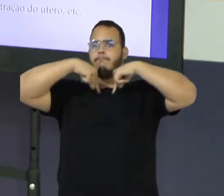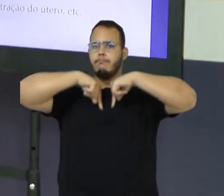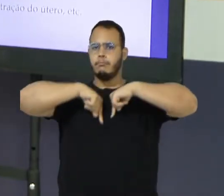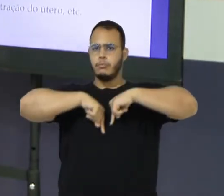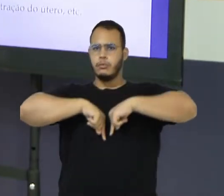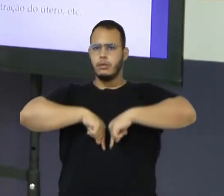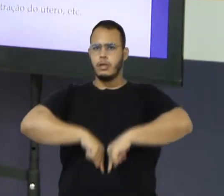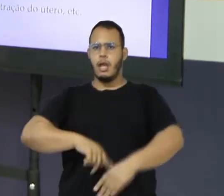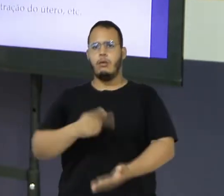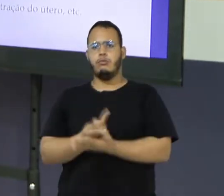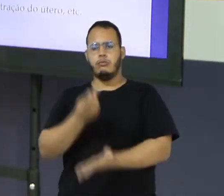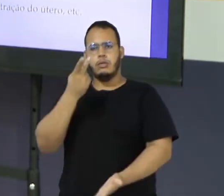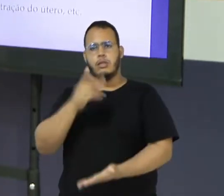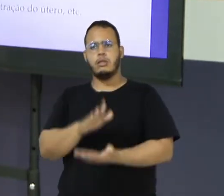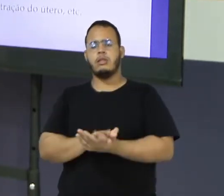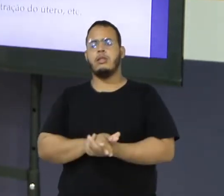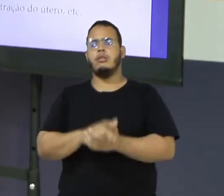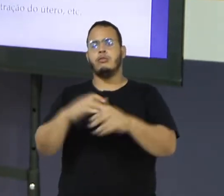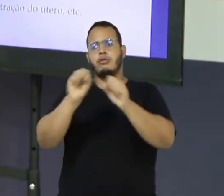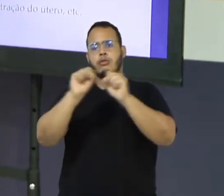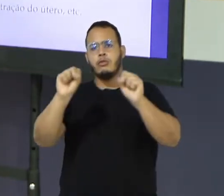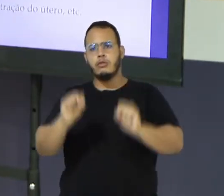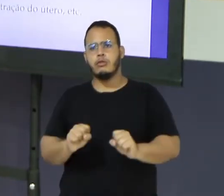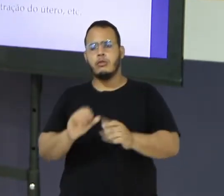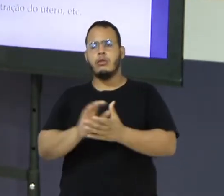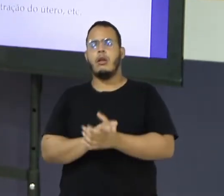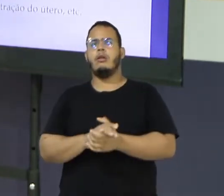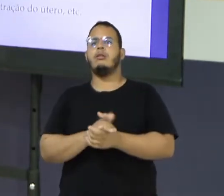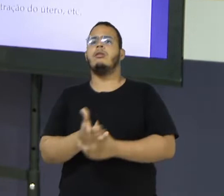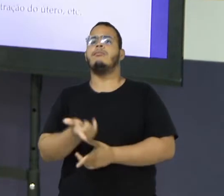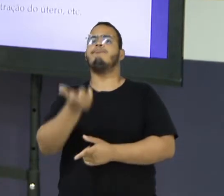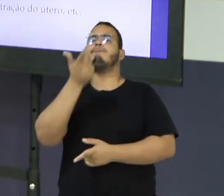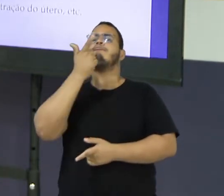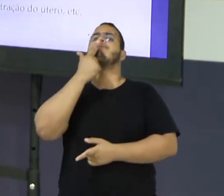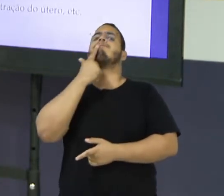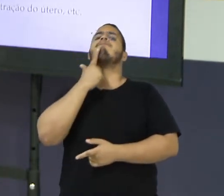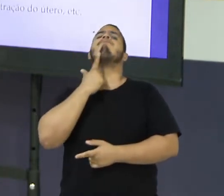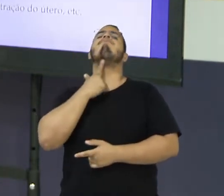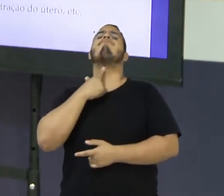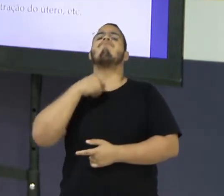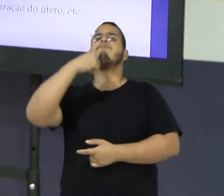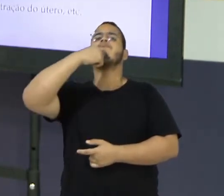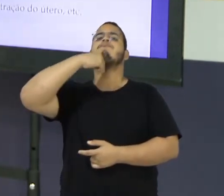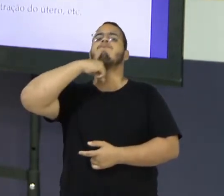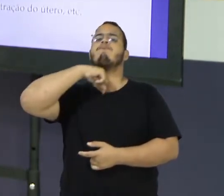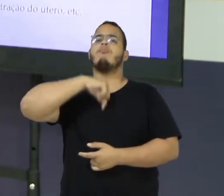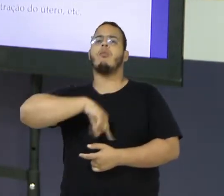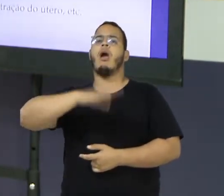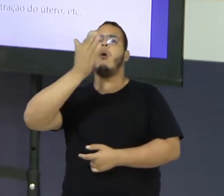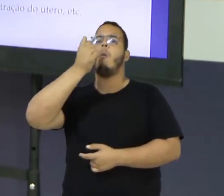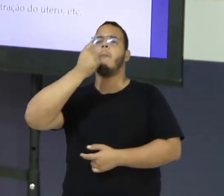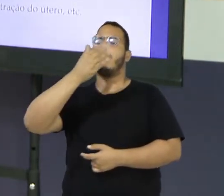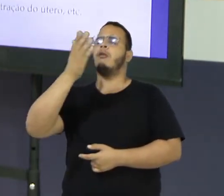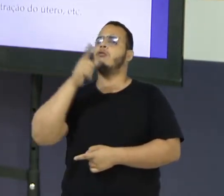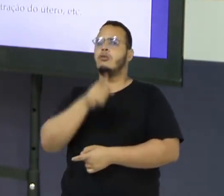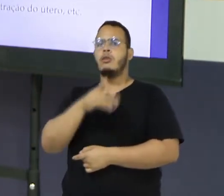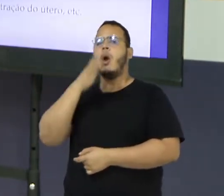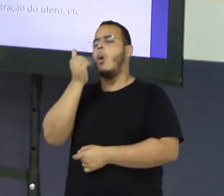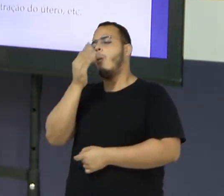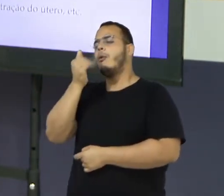sistema digestório vai estar aí sendo empurrado, esse alimento, graças aos músculos lisos,